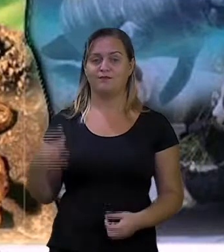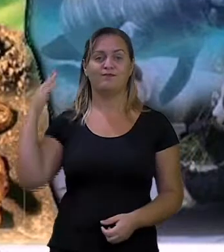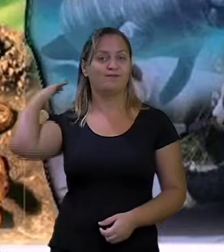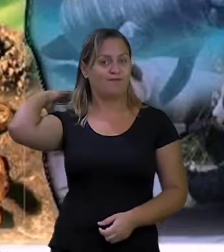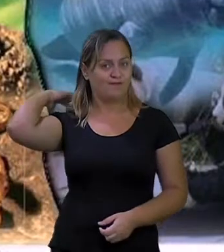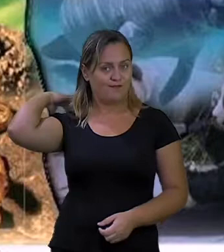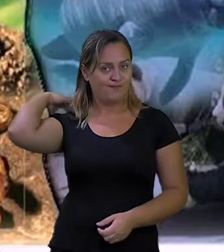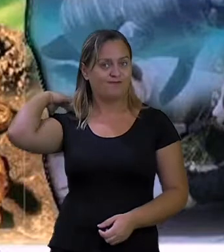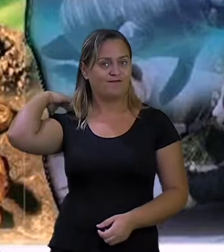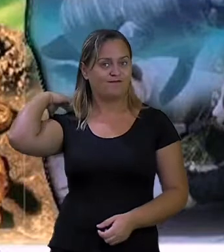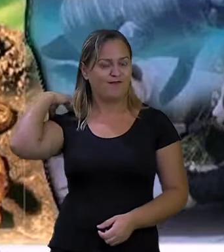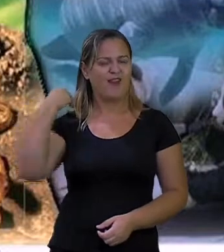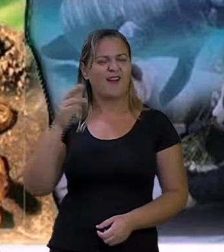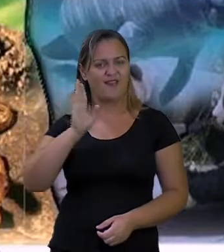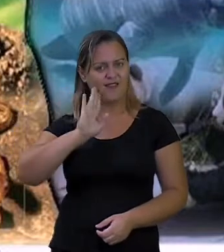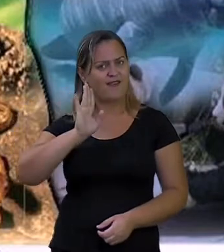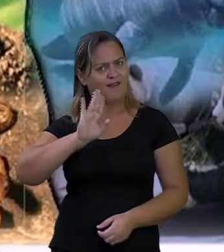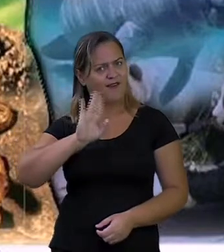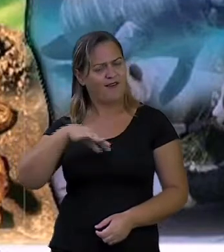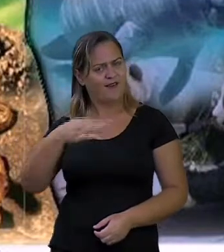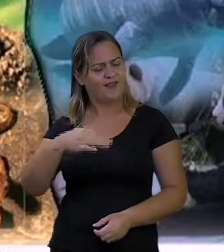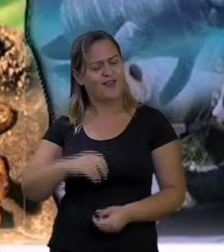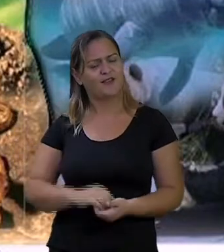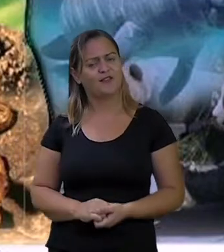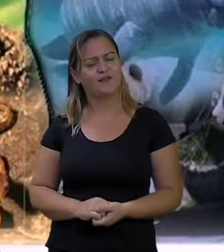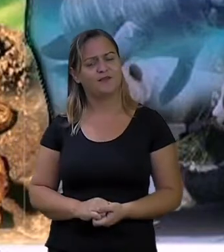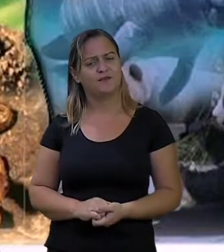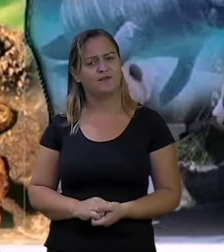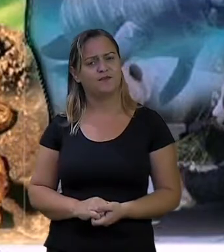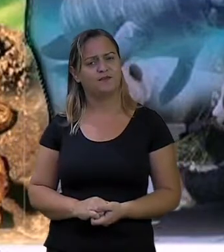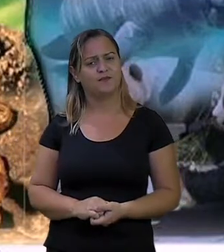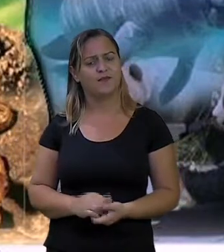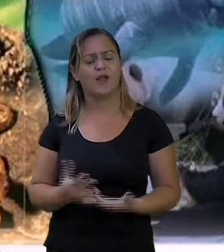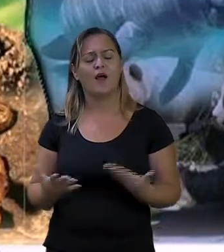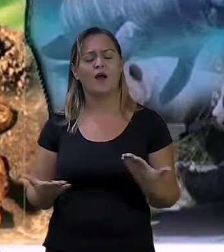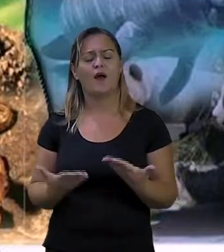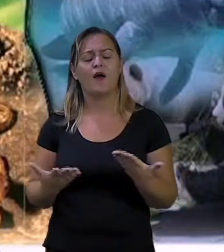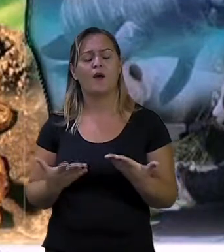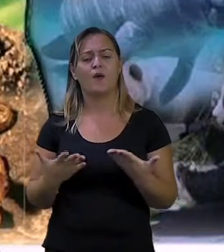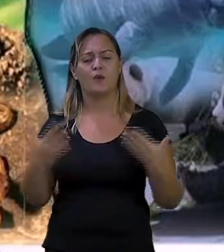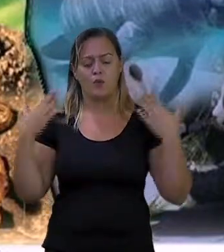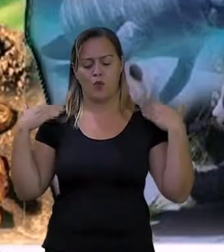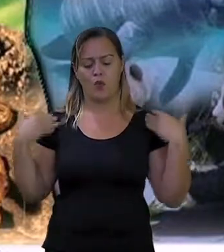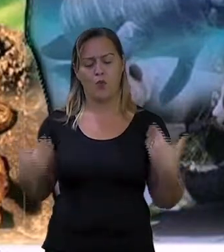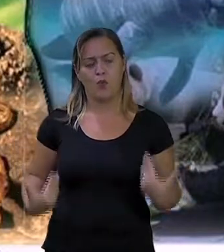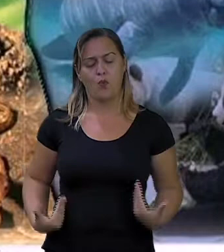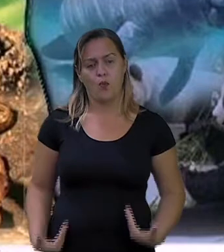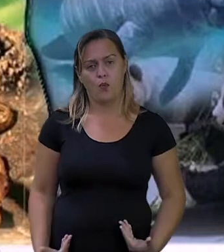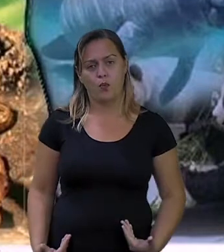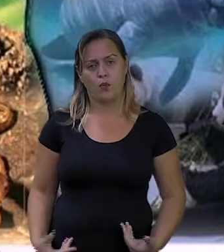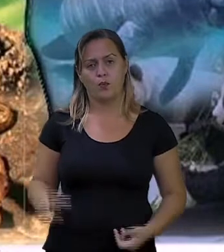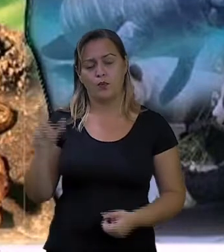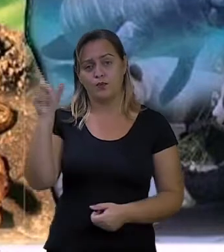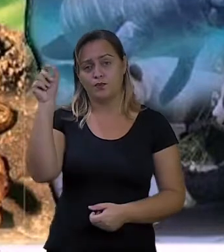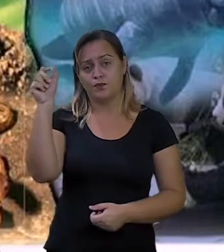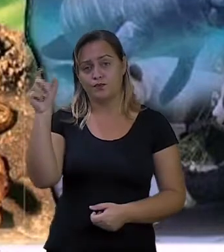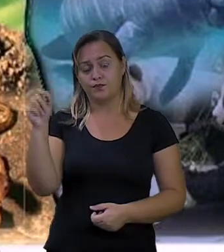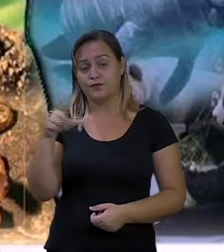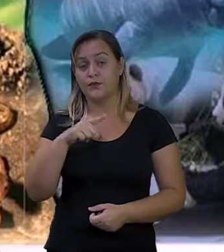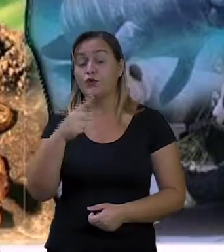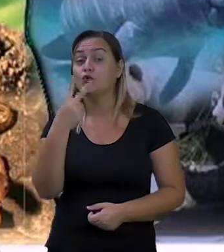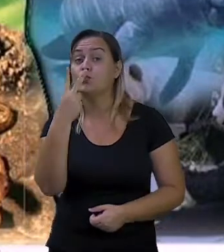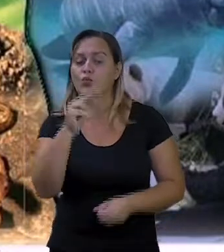isso, não é? O corpo dos vertebrados, ele é constituído por duas camadas de pele.